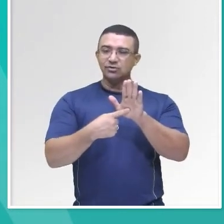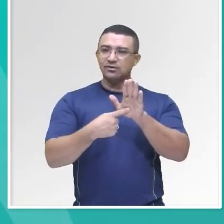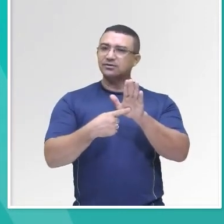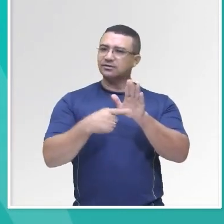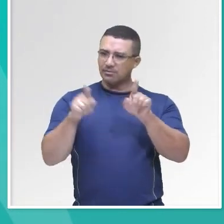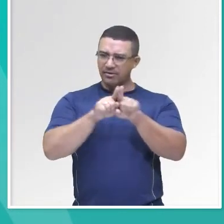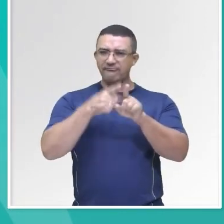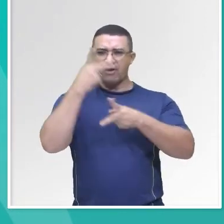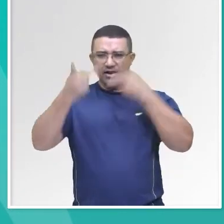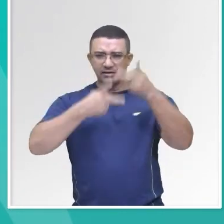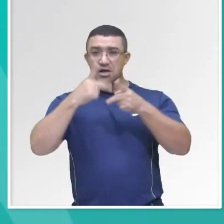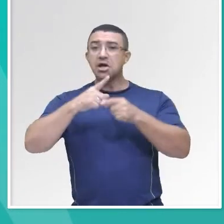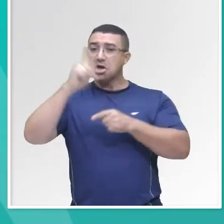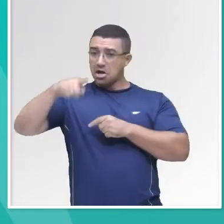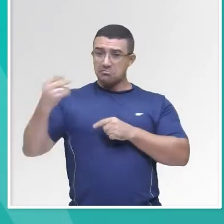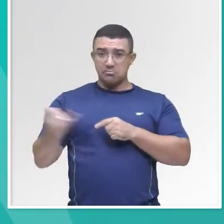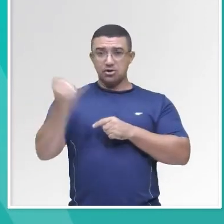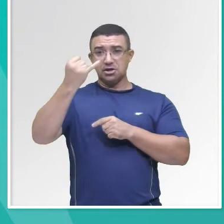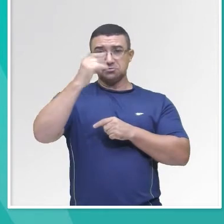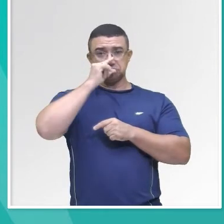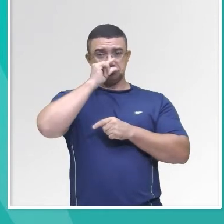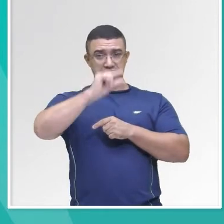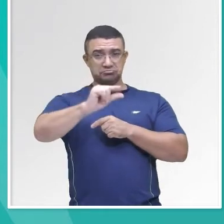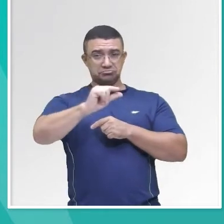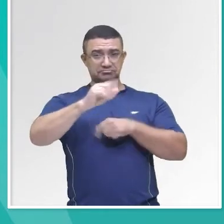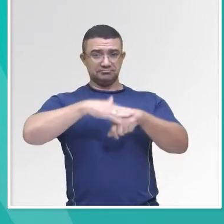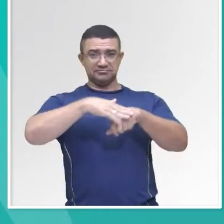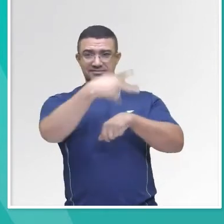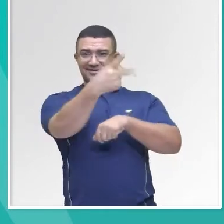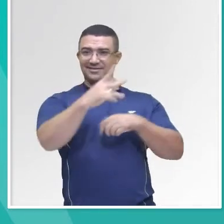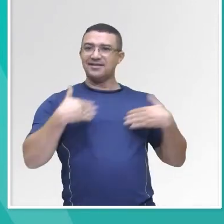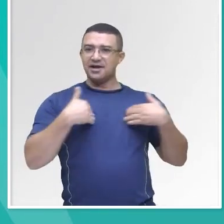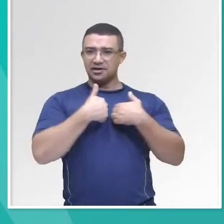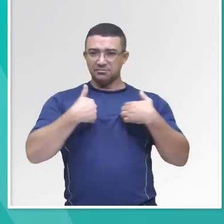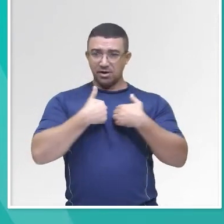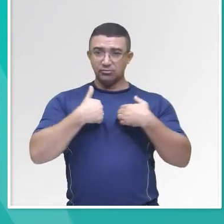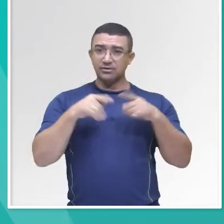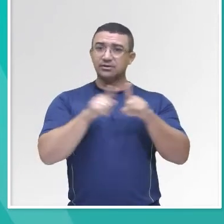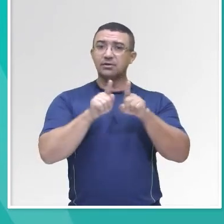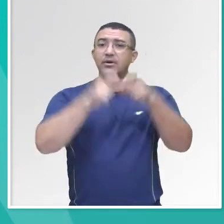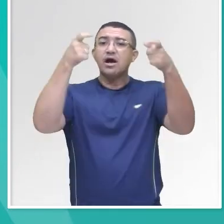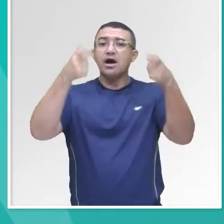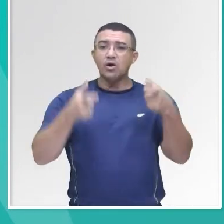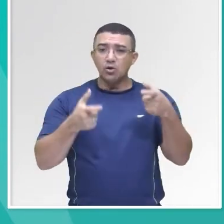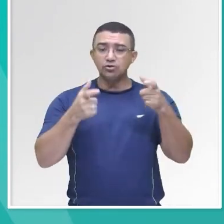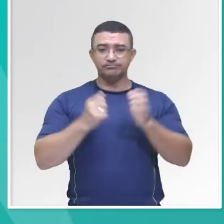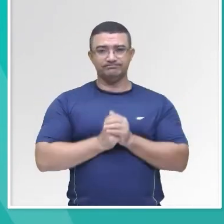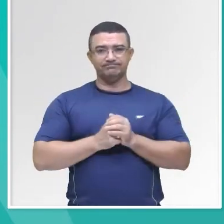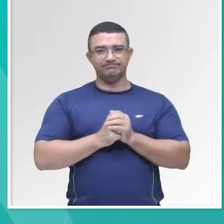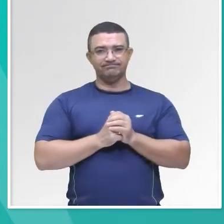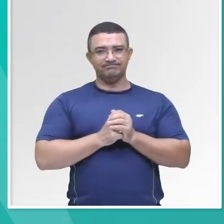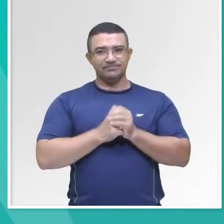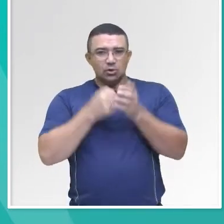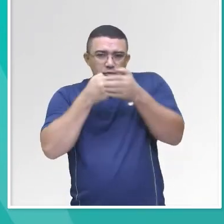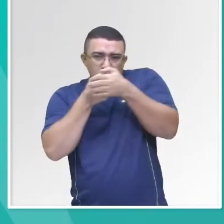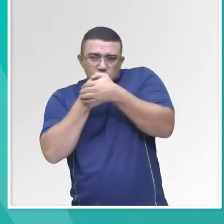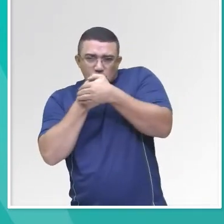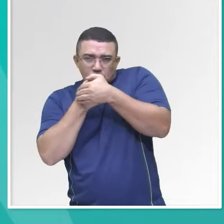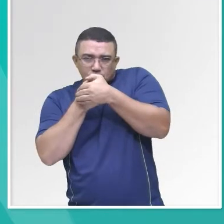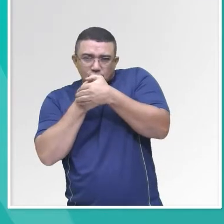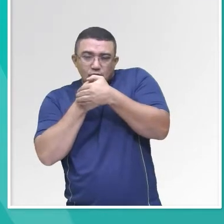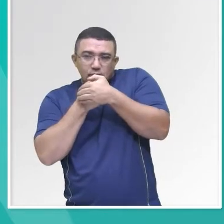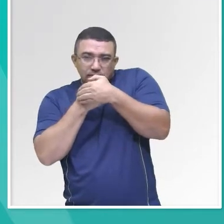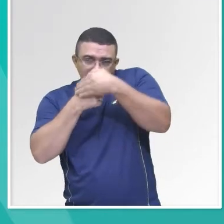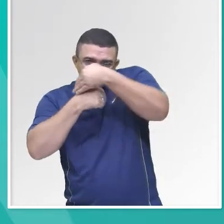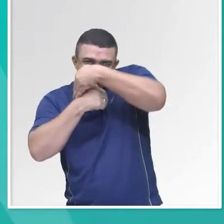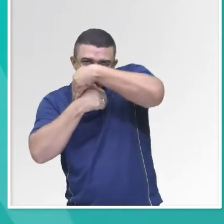tão importante. E o advérbio de lugar, né? Onde ele esconde a ponta do focinho embaixo